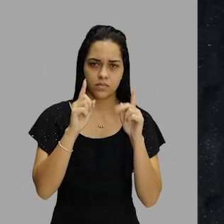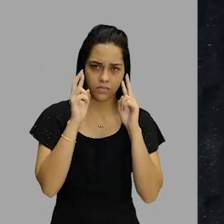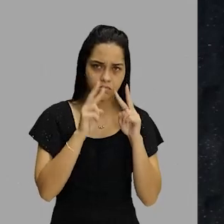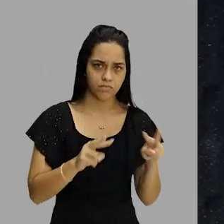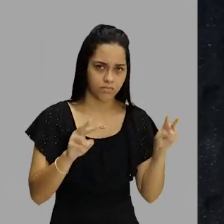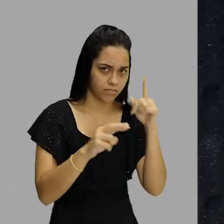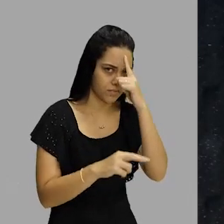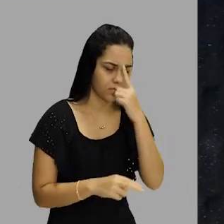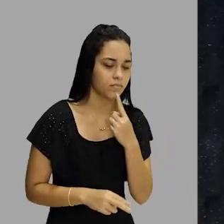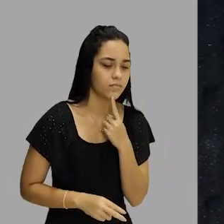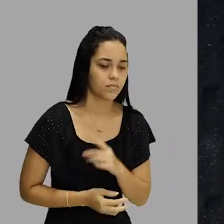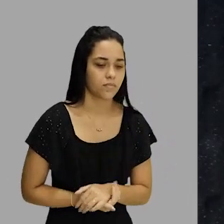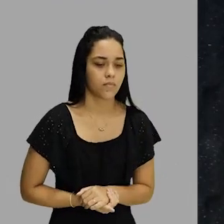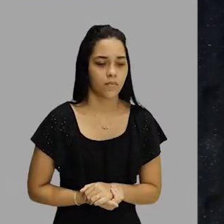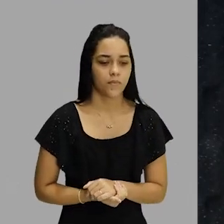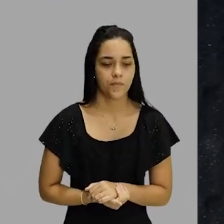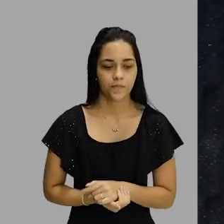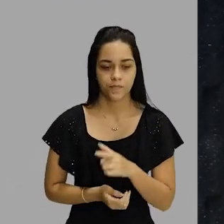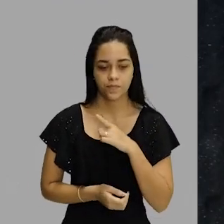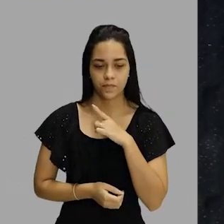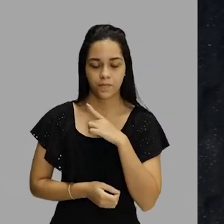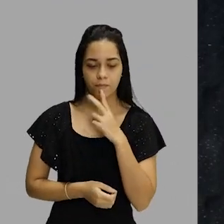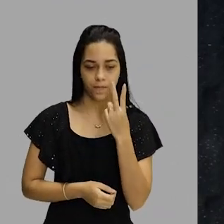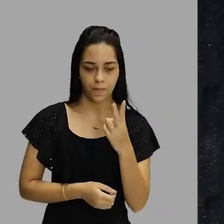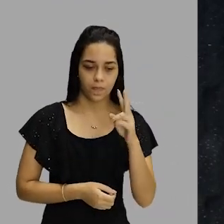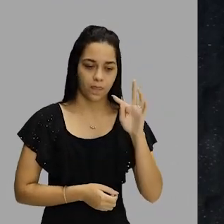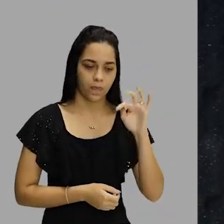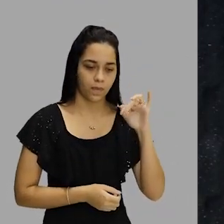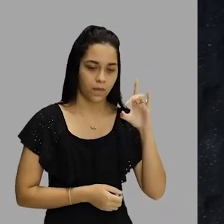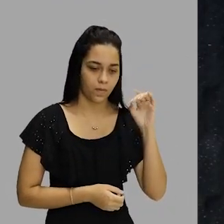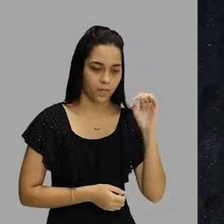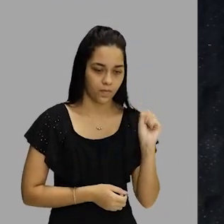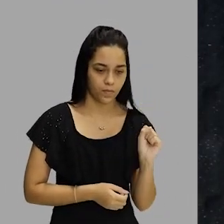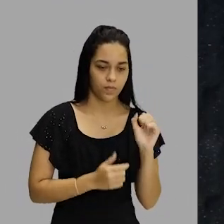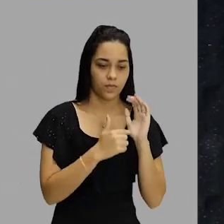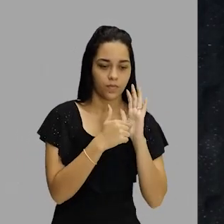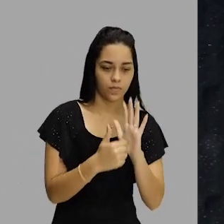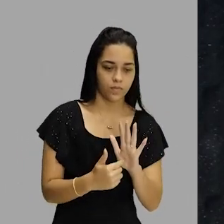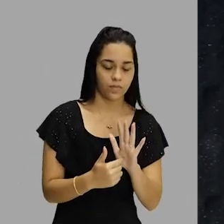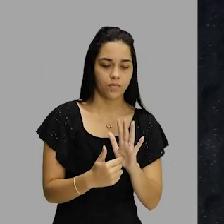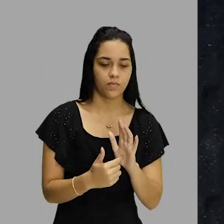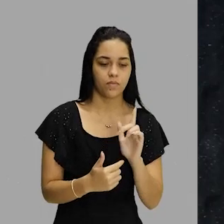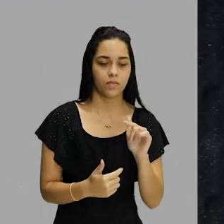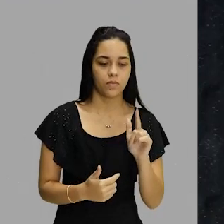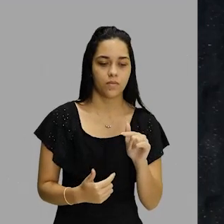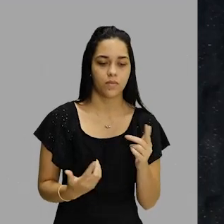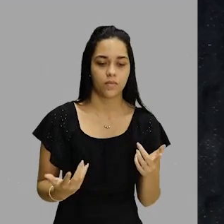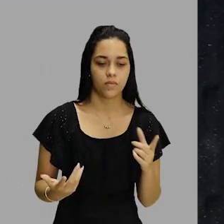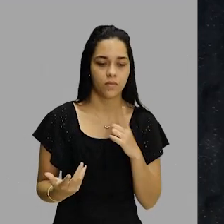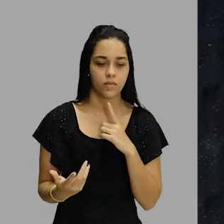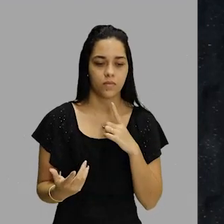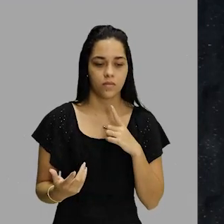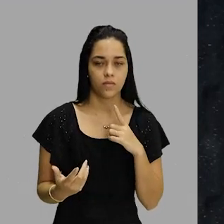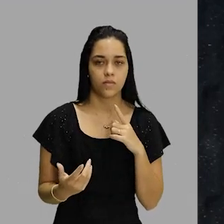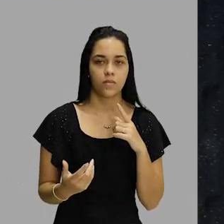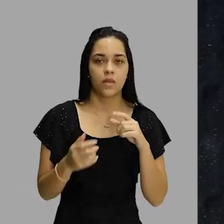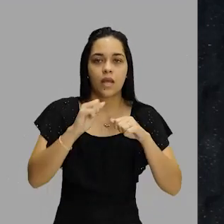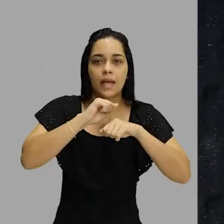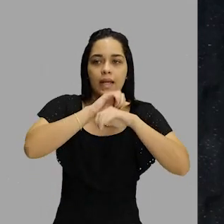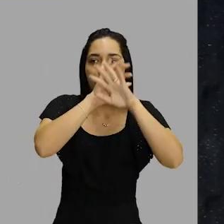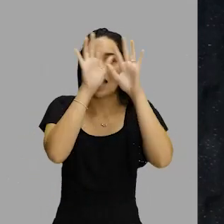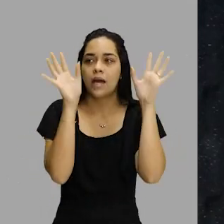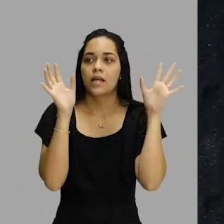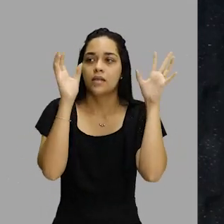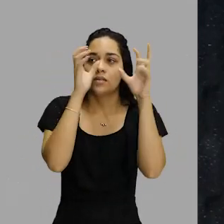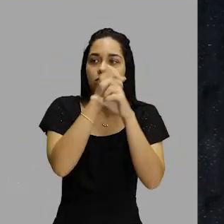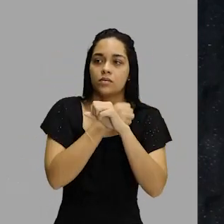essa figura. Observa que tem 2 tecidos que apresentam, ó, umas faixas claras e faixas